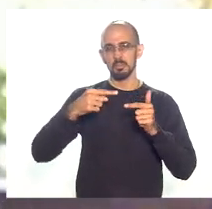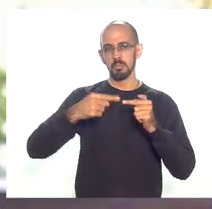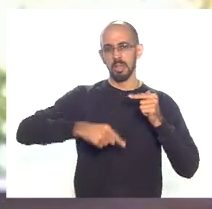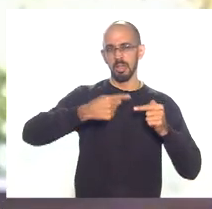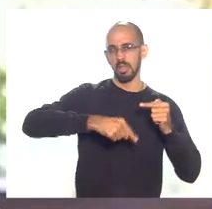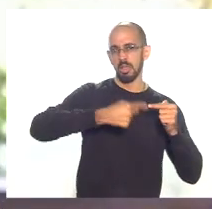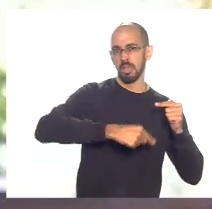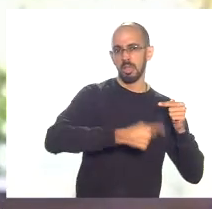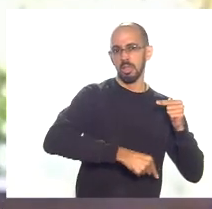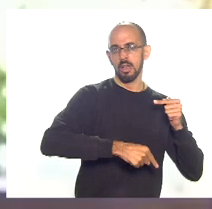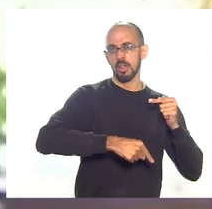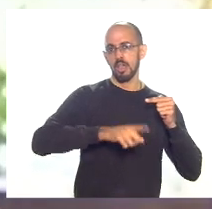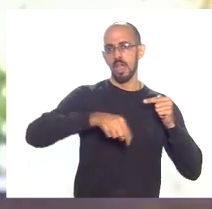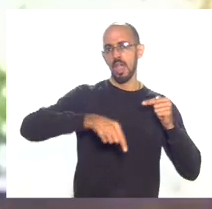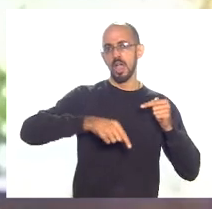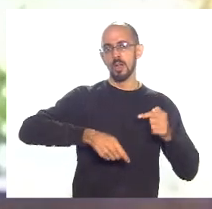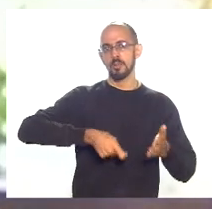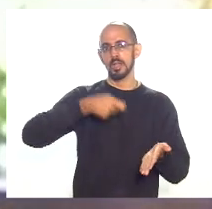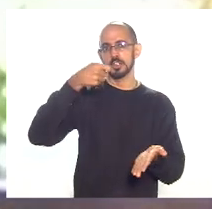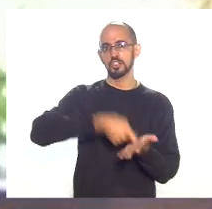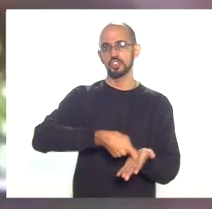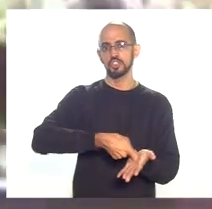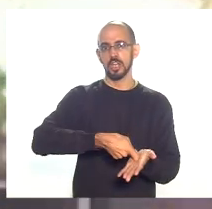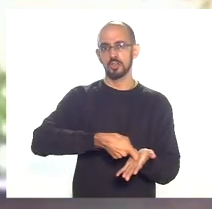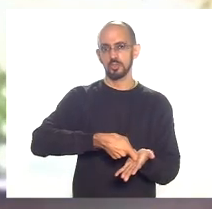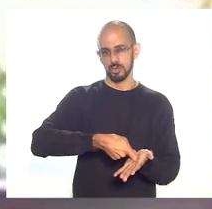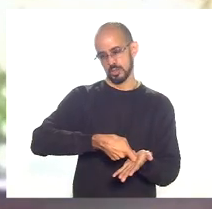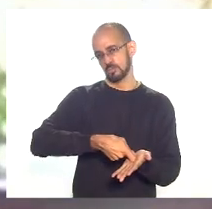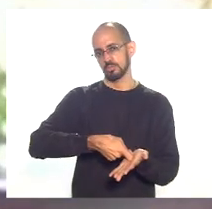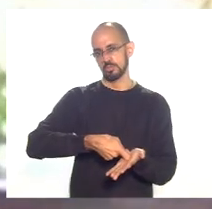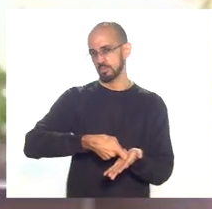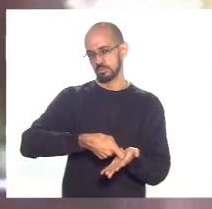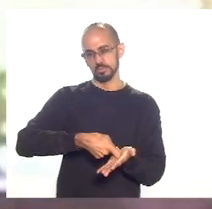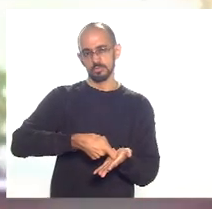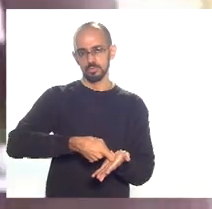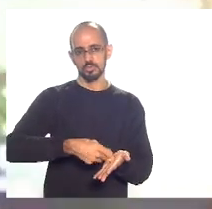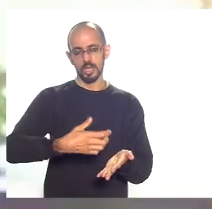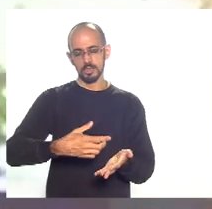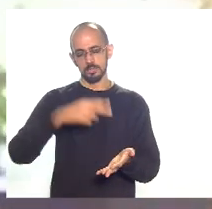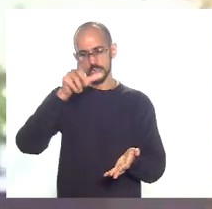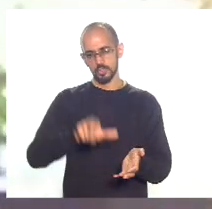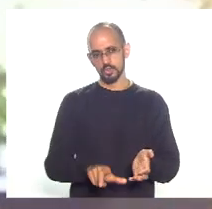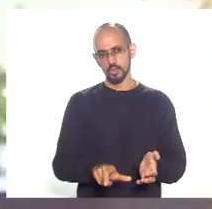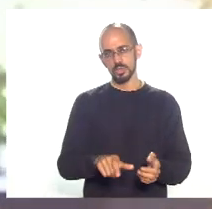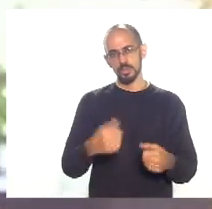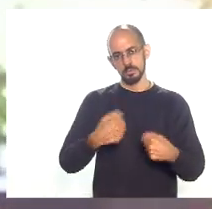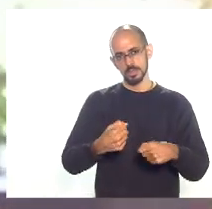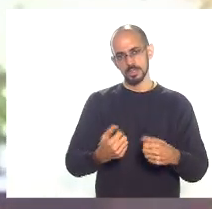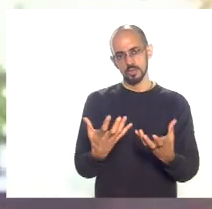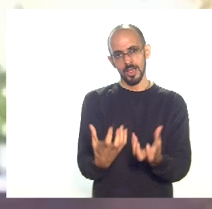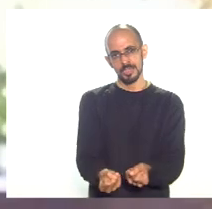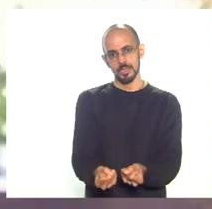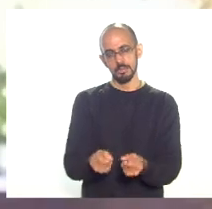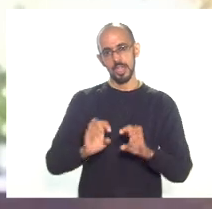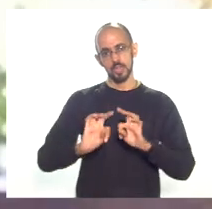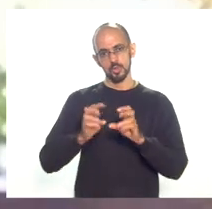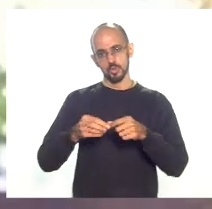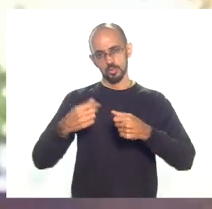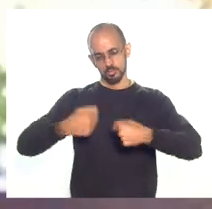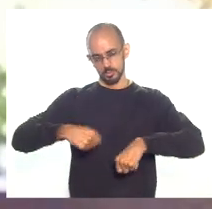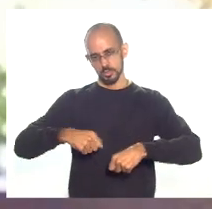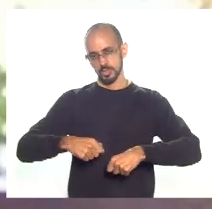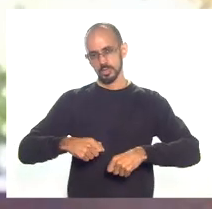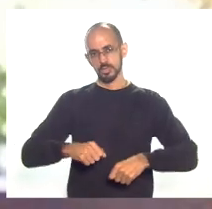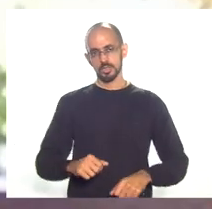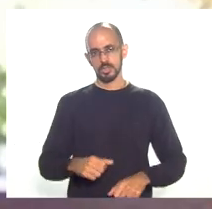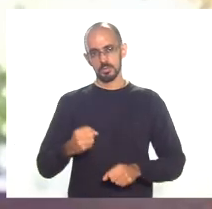ditatoriais na formação das pessoas que devam receber exatamente tudo aquilo que é necessário para